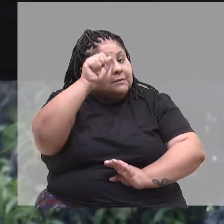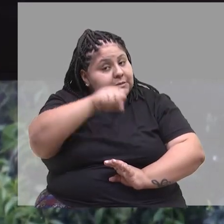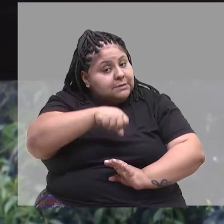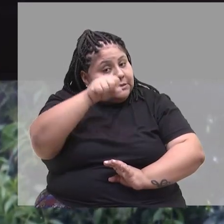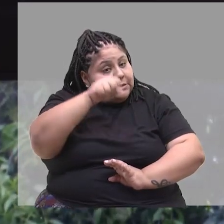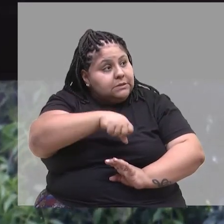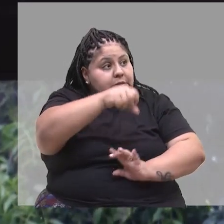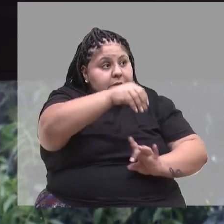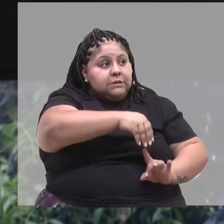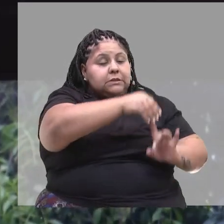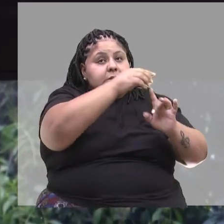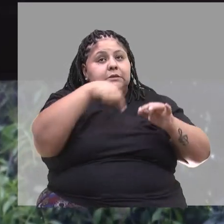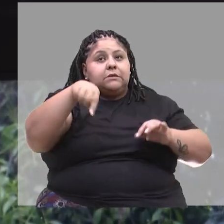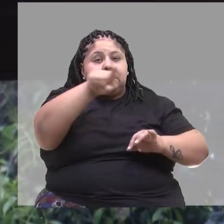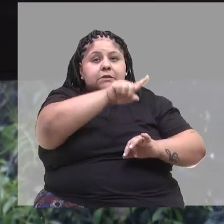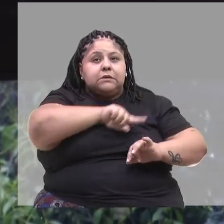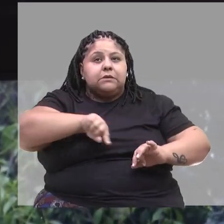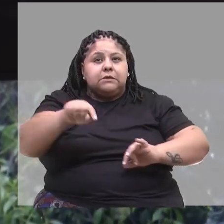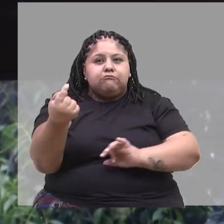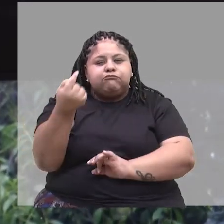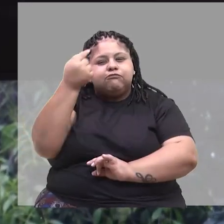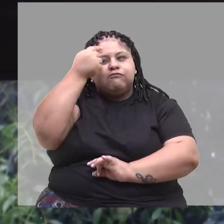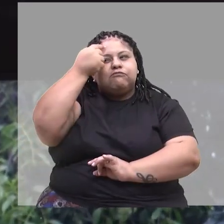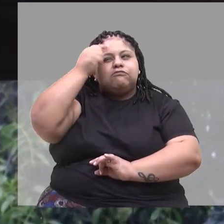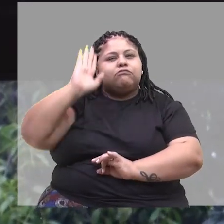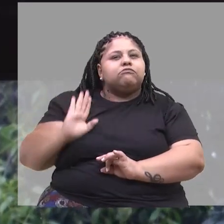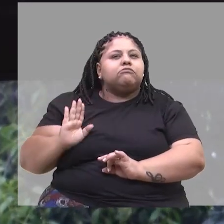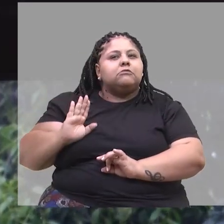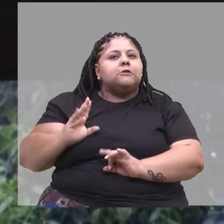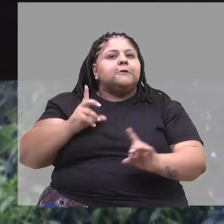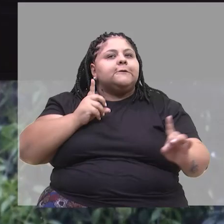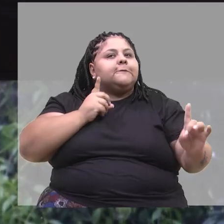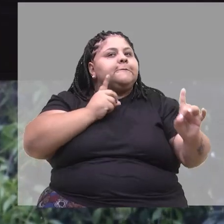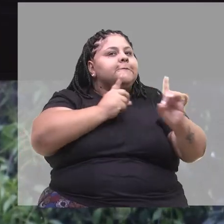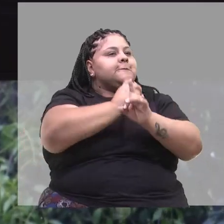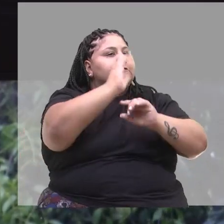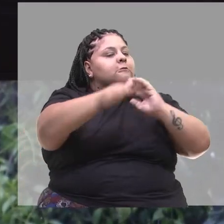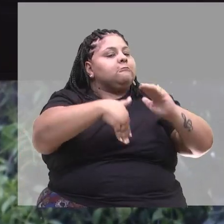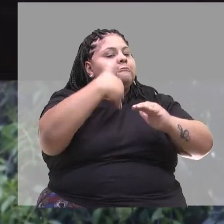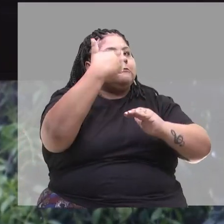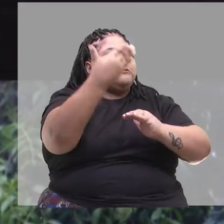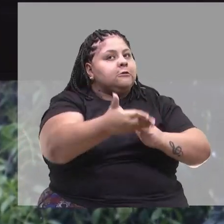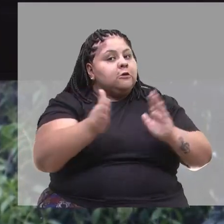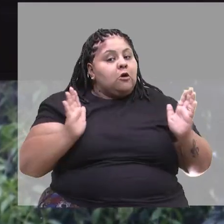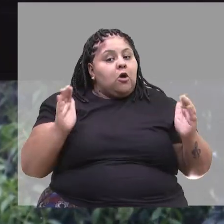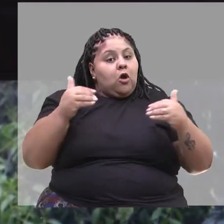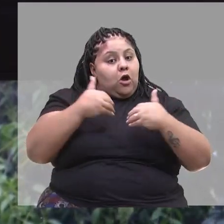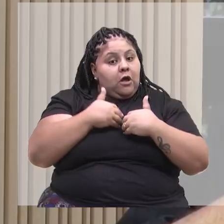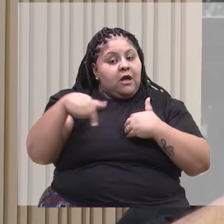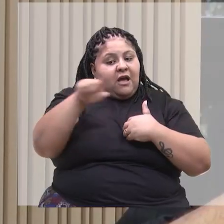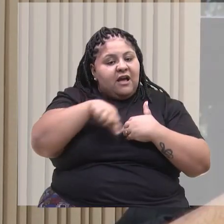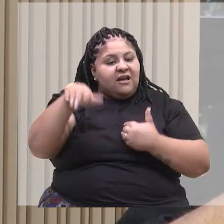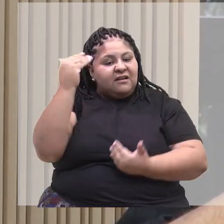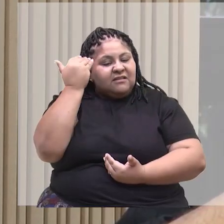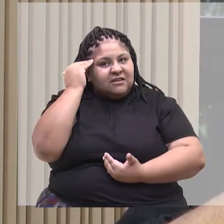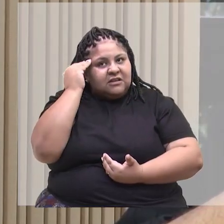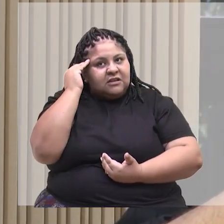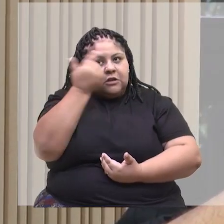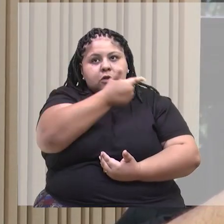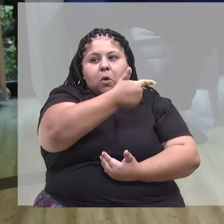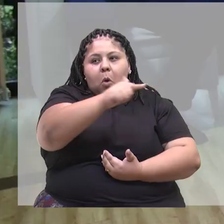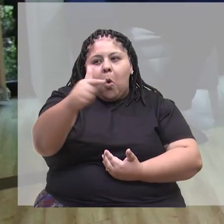ela, principalmente, você falou do neurologista, para o diagnóstico mais adiante do autismo. Mas a gente sabe